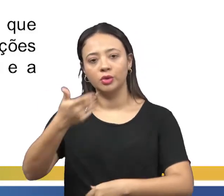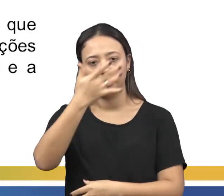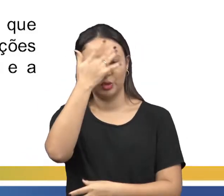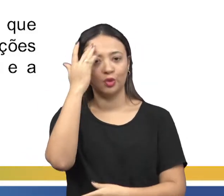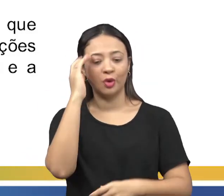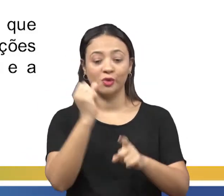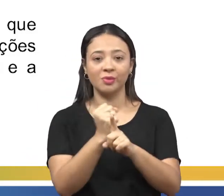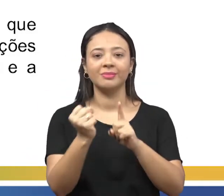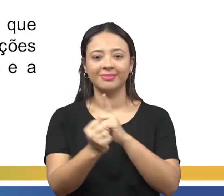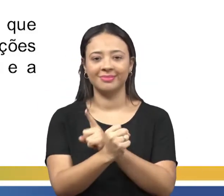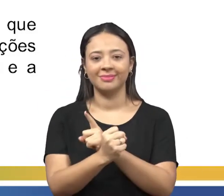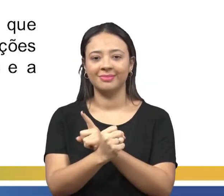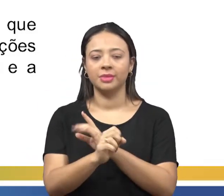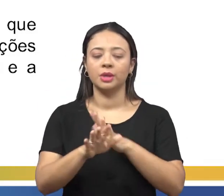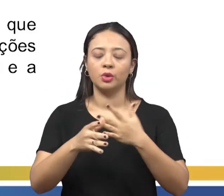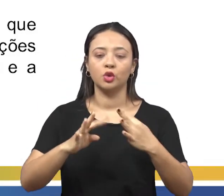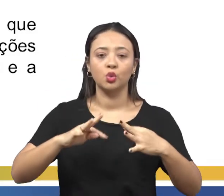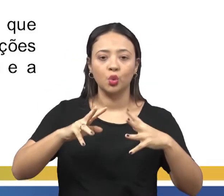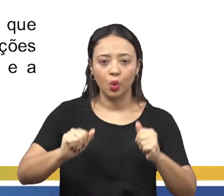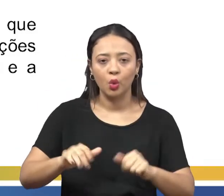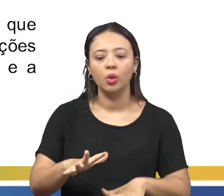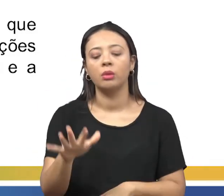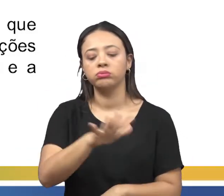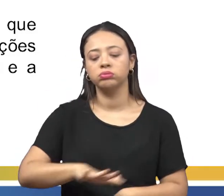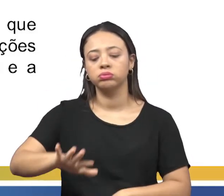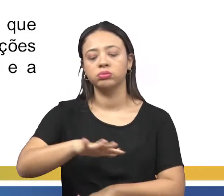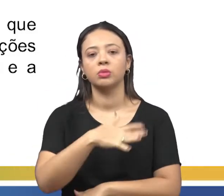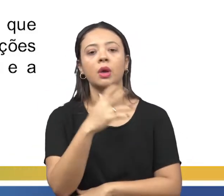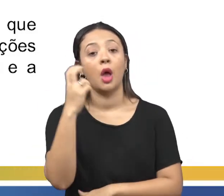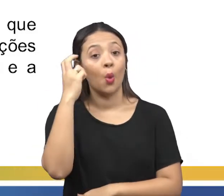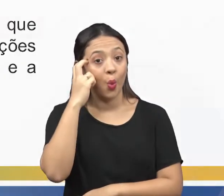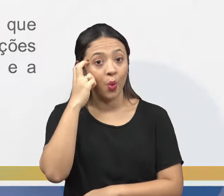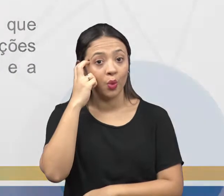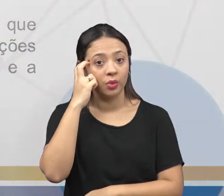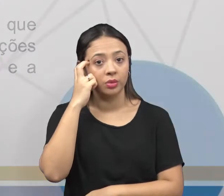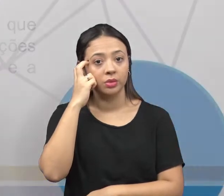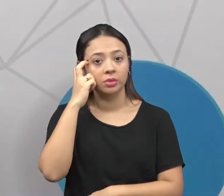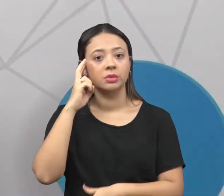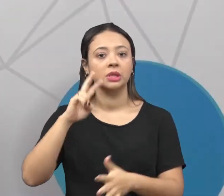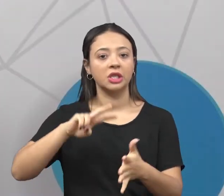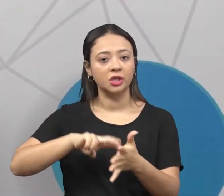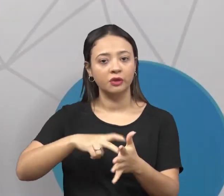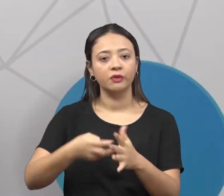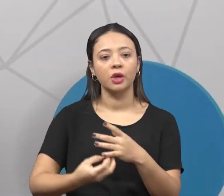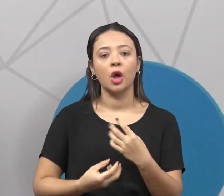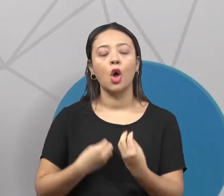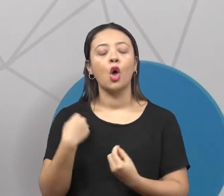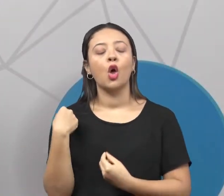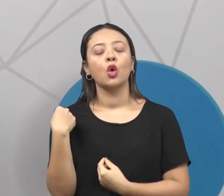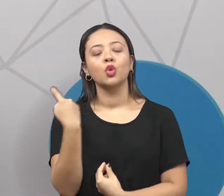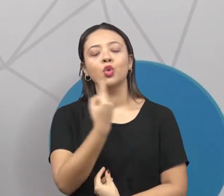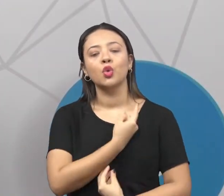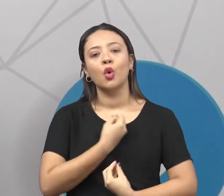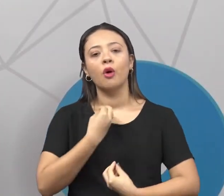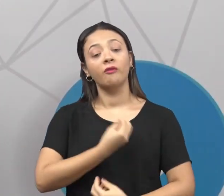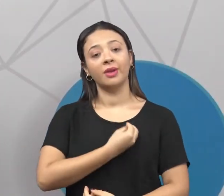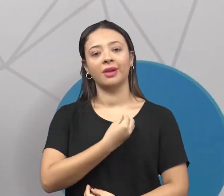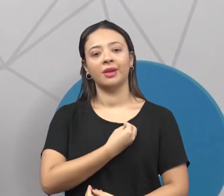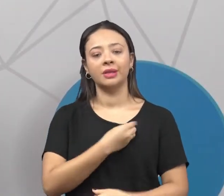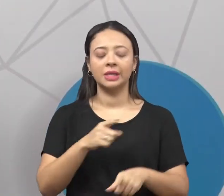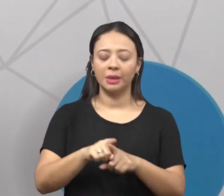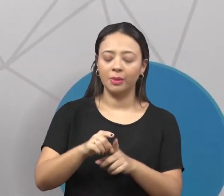Podemos fazer que toda a paisagem cultural ela está relacionada também a esses valores e hábitos que aquela determinada cidade,